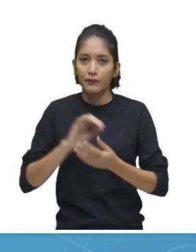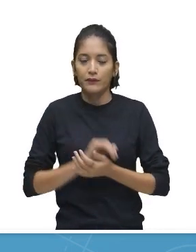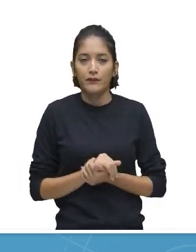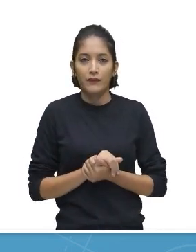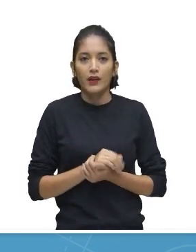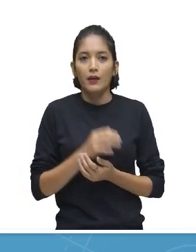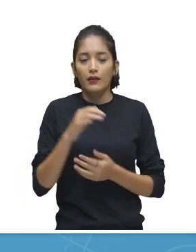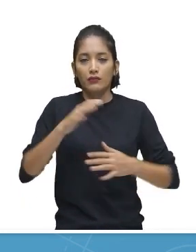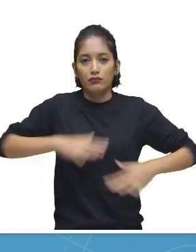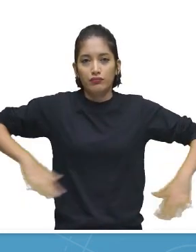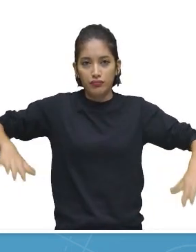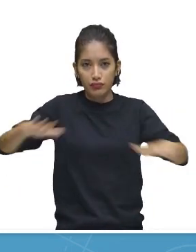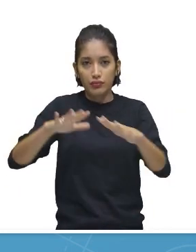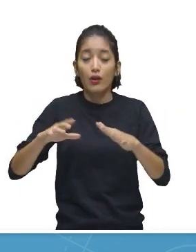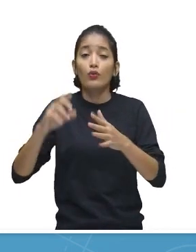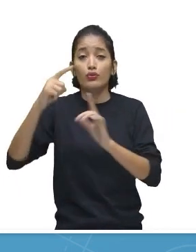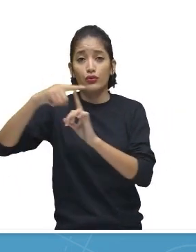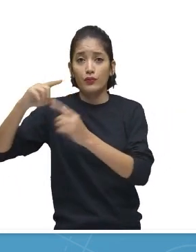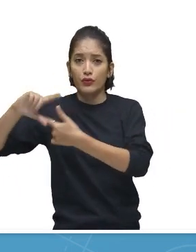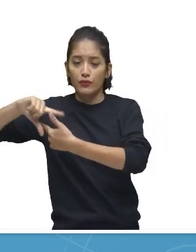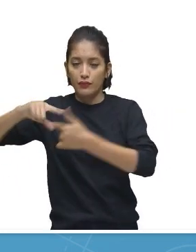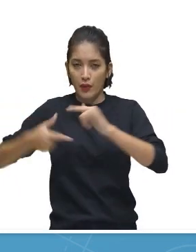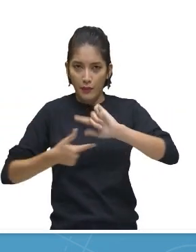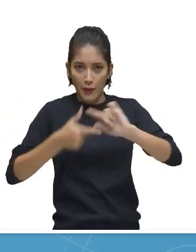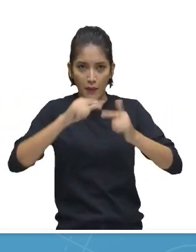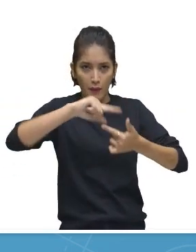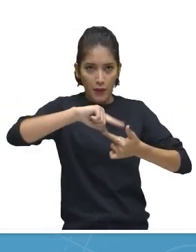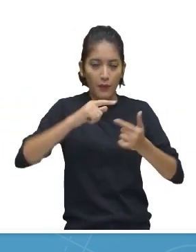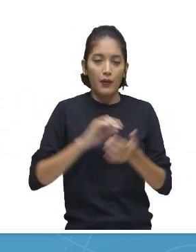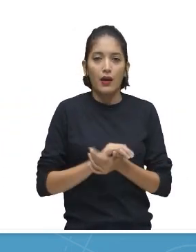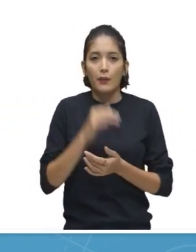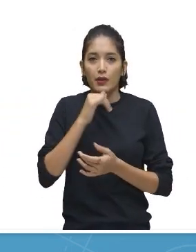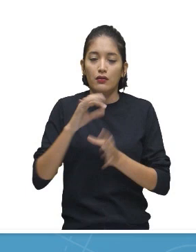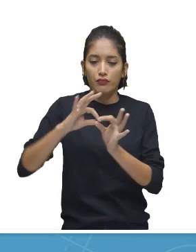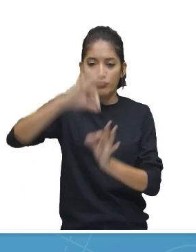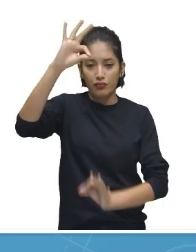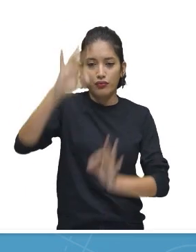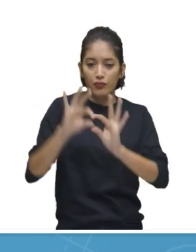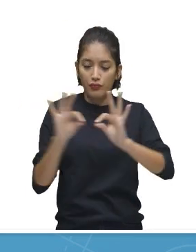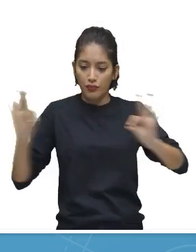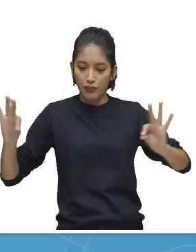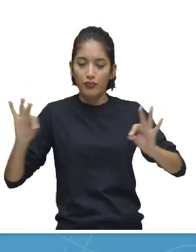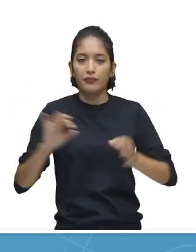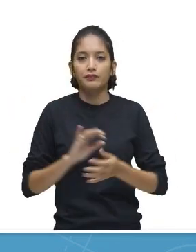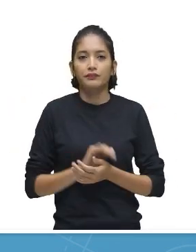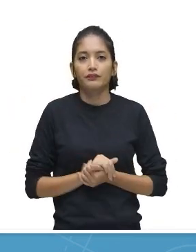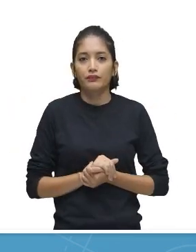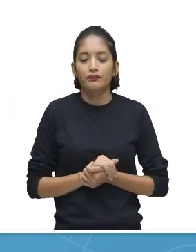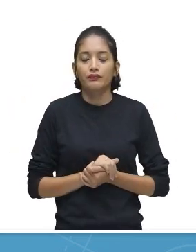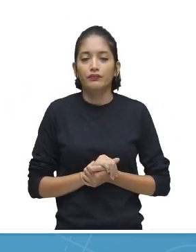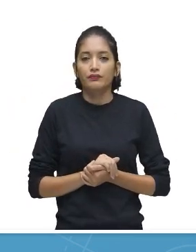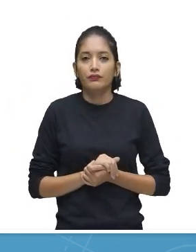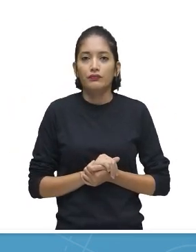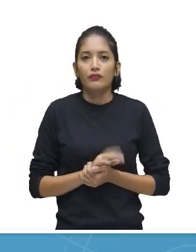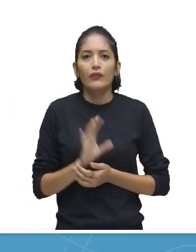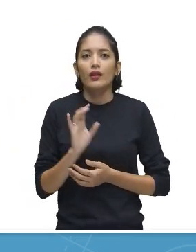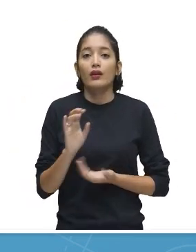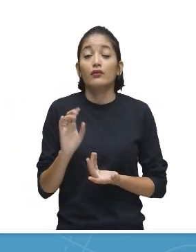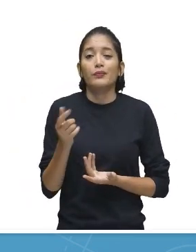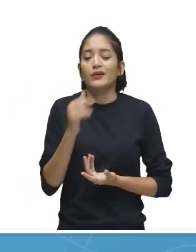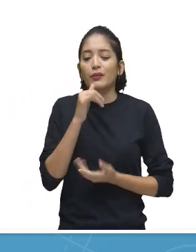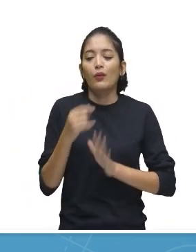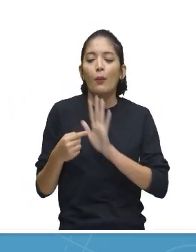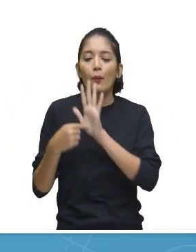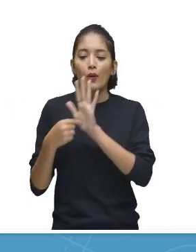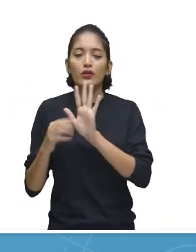sob formas geométricas, com predomínio de linhas retas. Não representa, mas sugere a